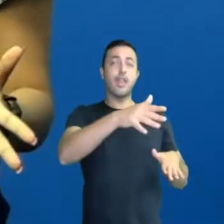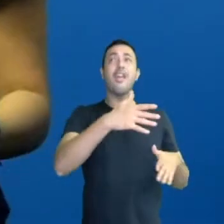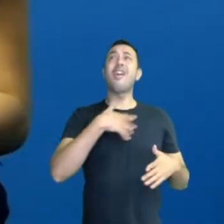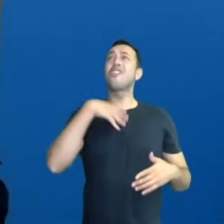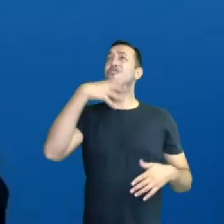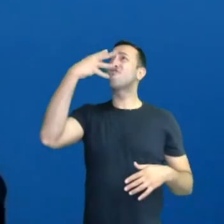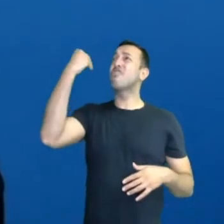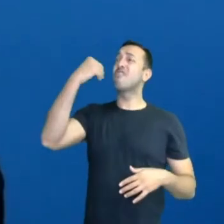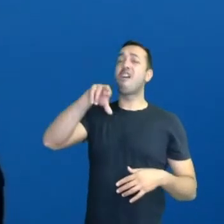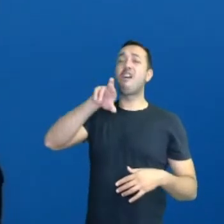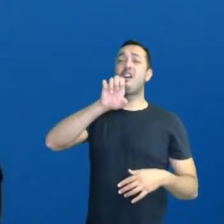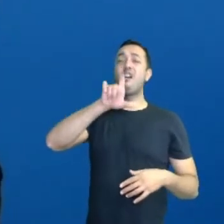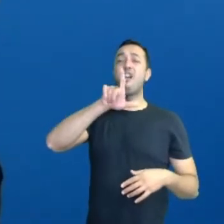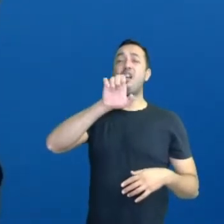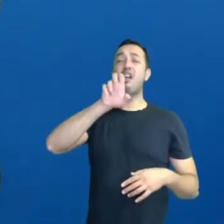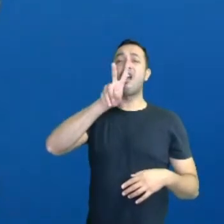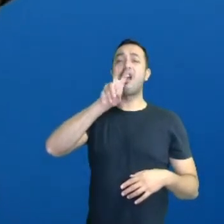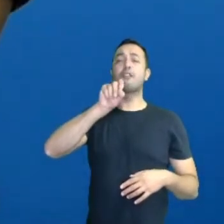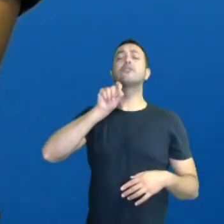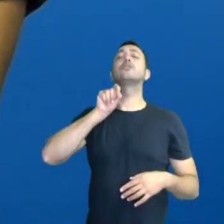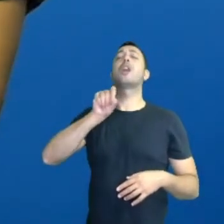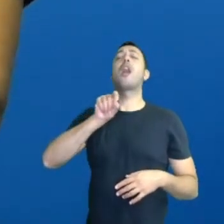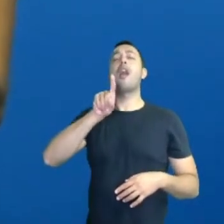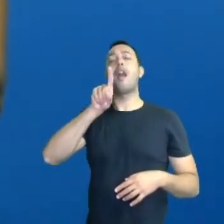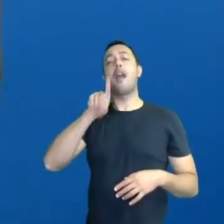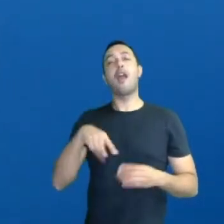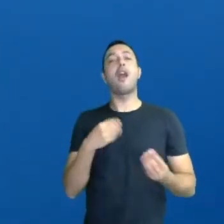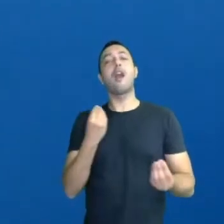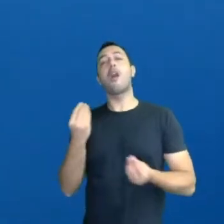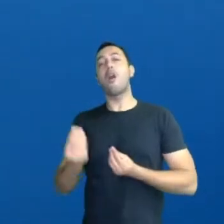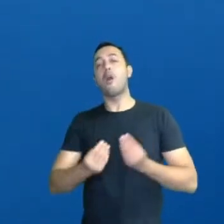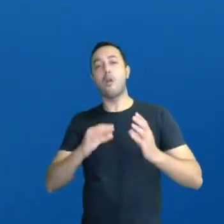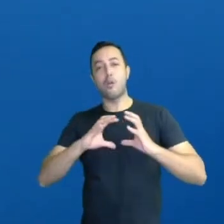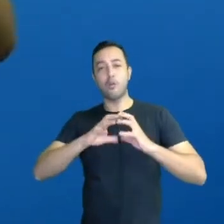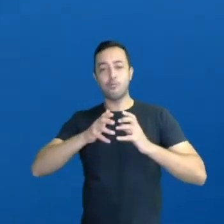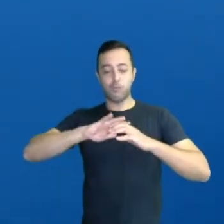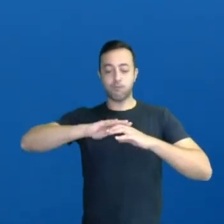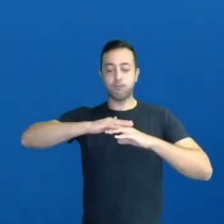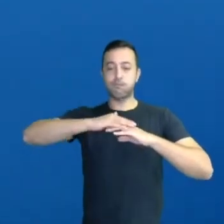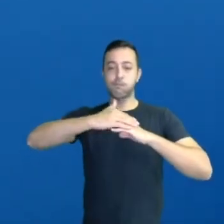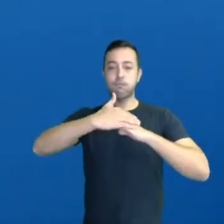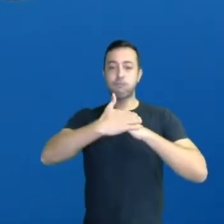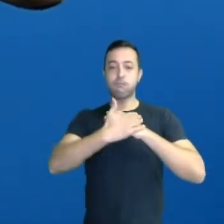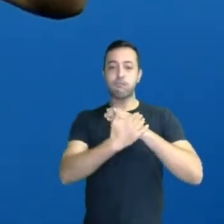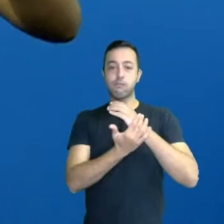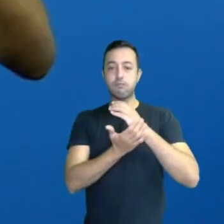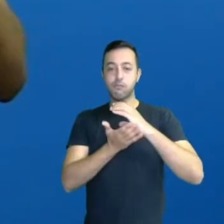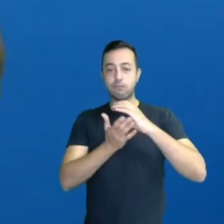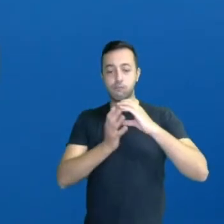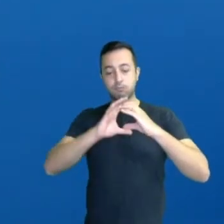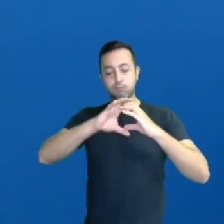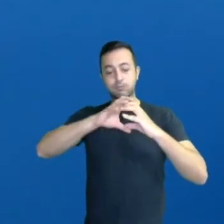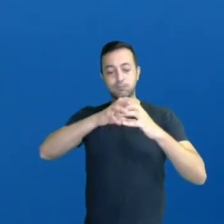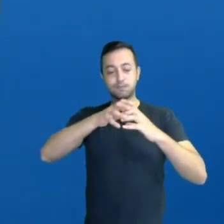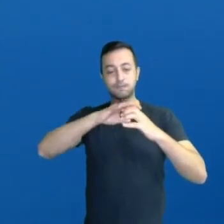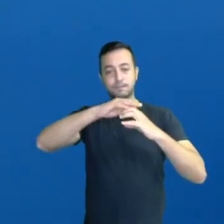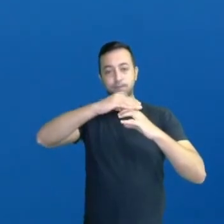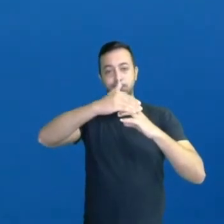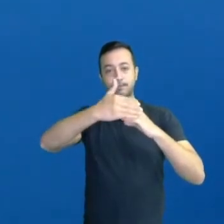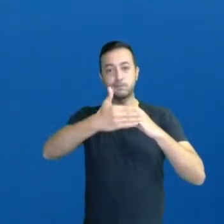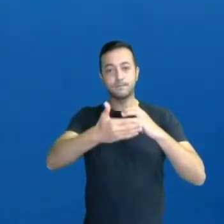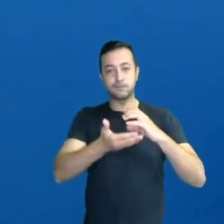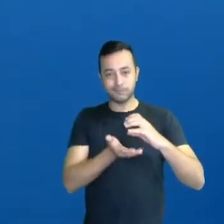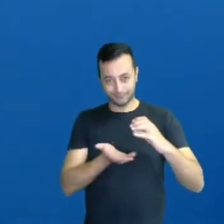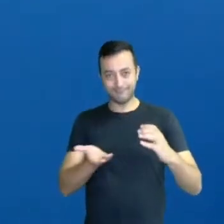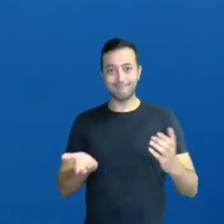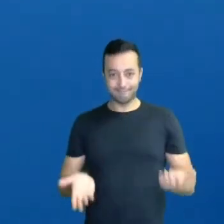gente. Relevo é o modelo da superfície do planeta Terra. É como a gente molda a superfície do